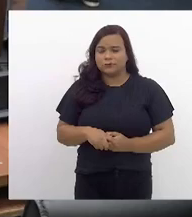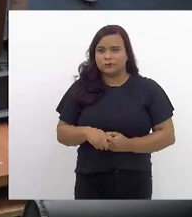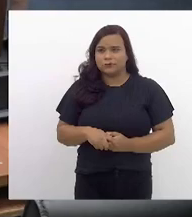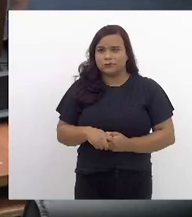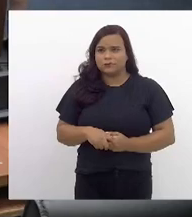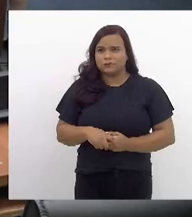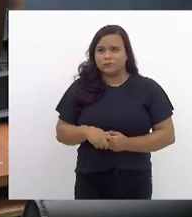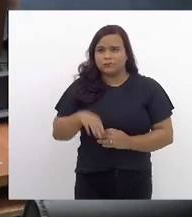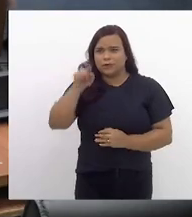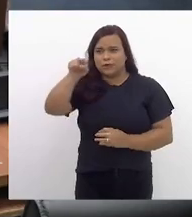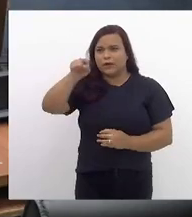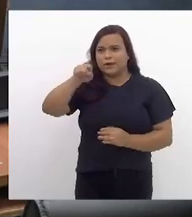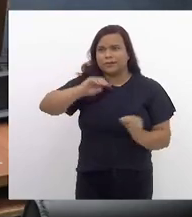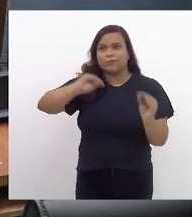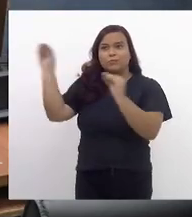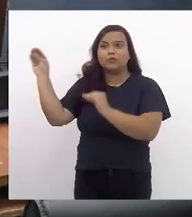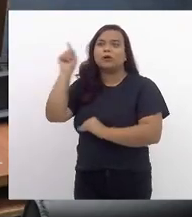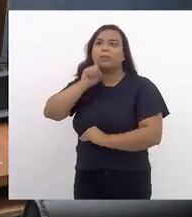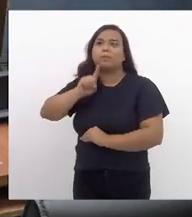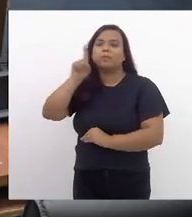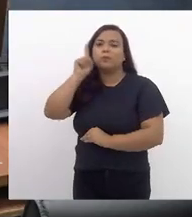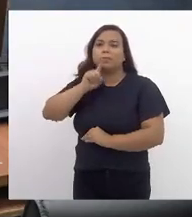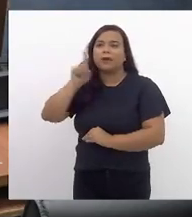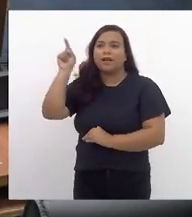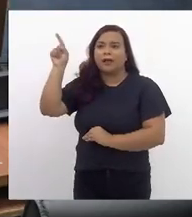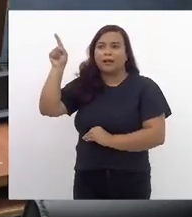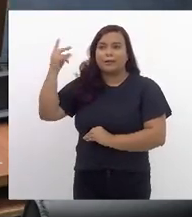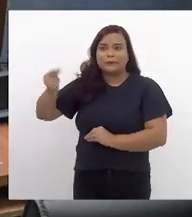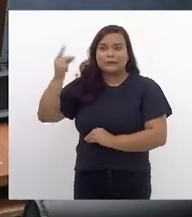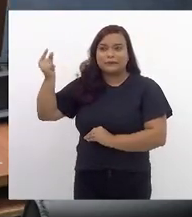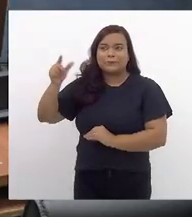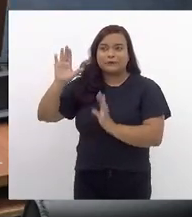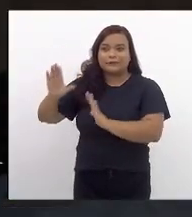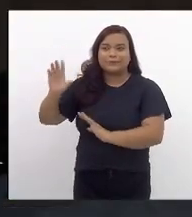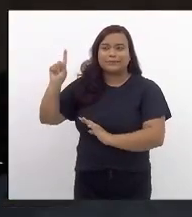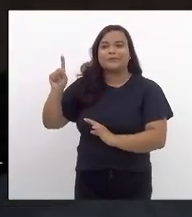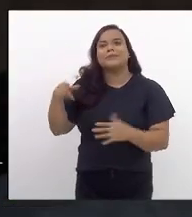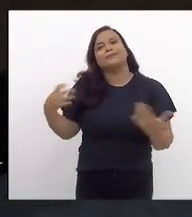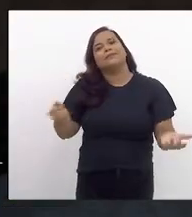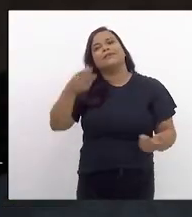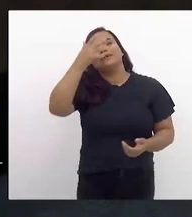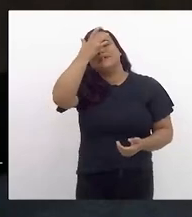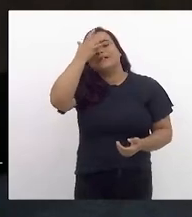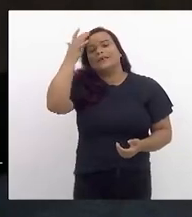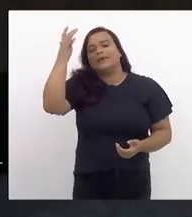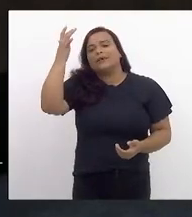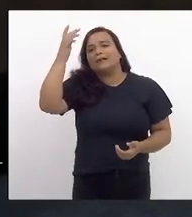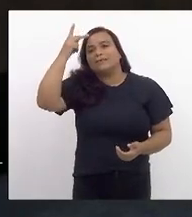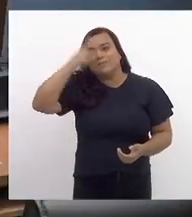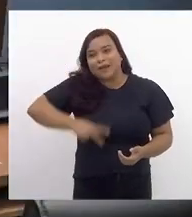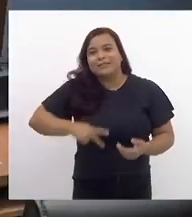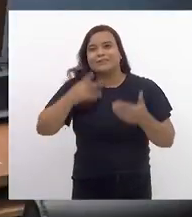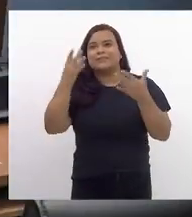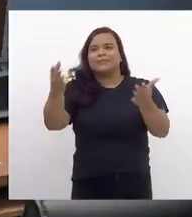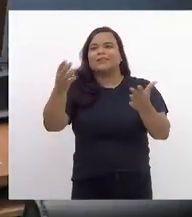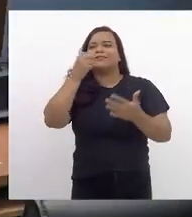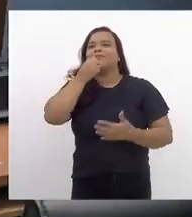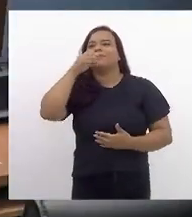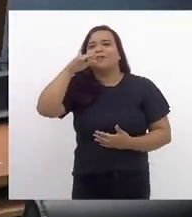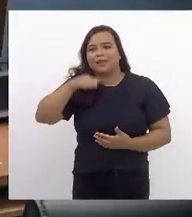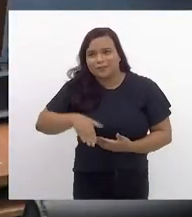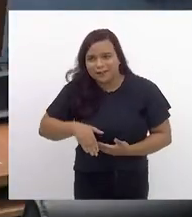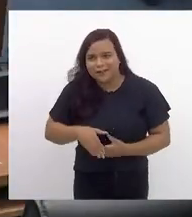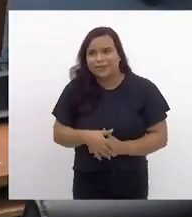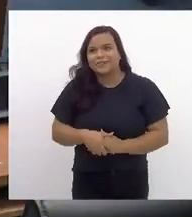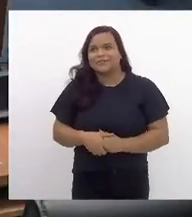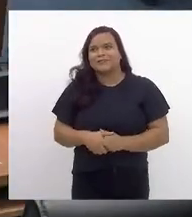nos Estados Unidos da América, não é? Senhor presidente, boa tarde. Mr. President. Não